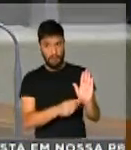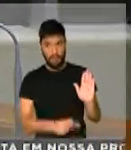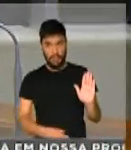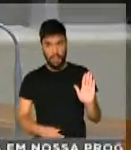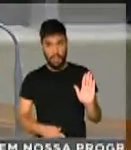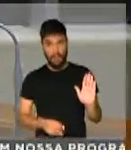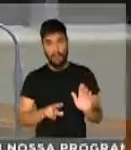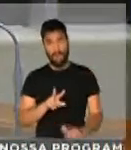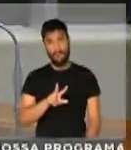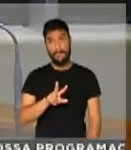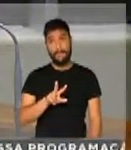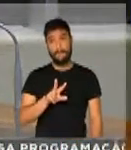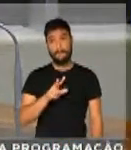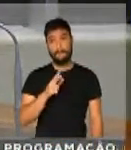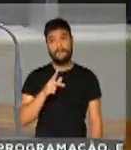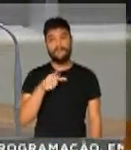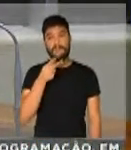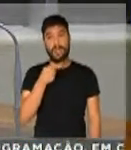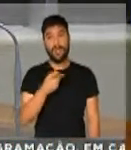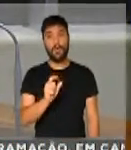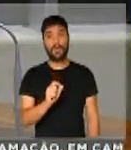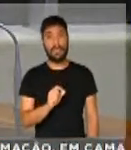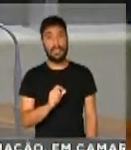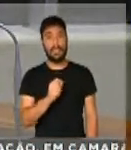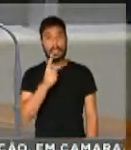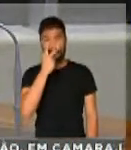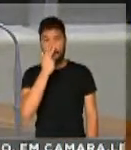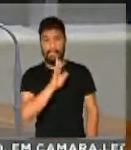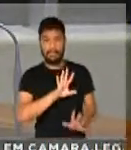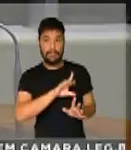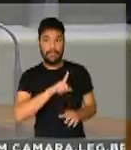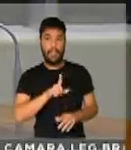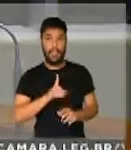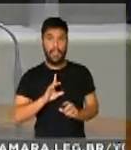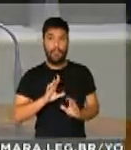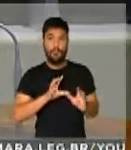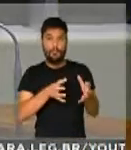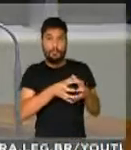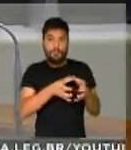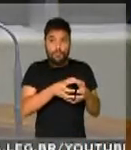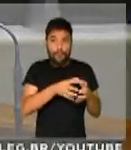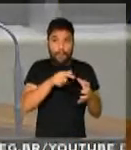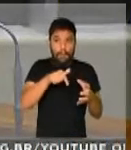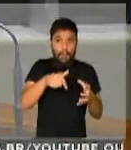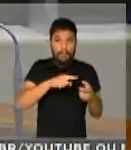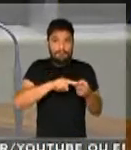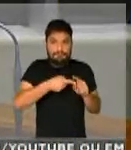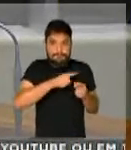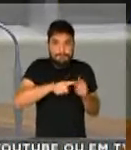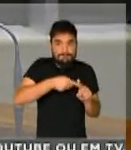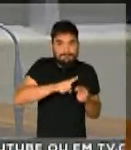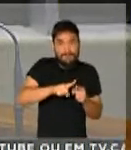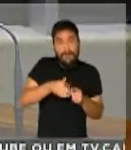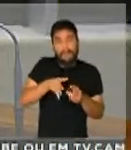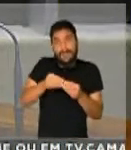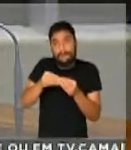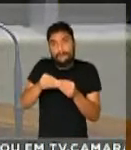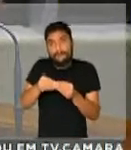estaria havendo um esforço de inviabilização das